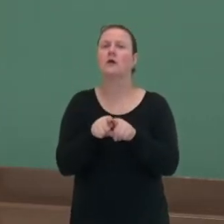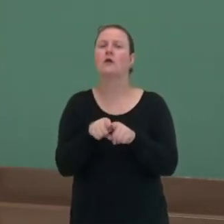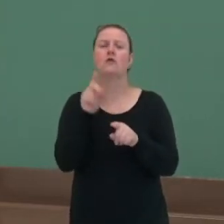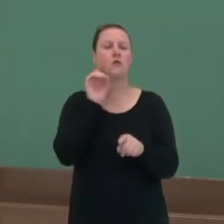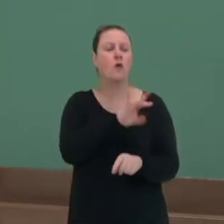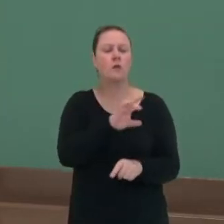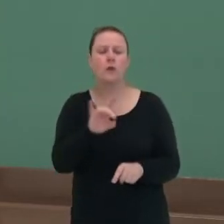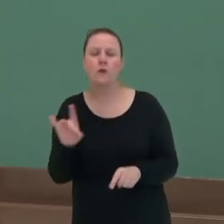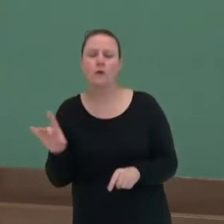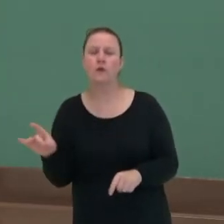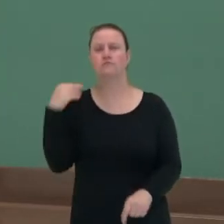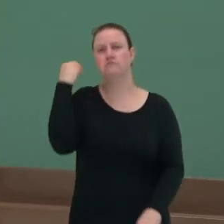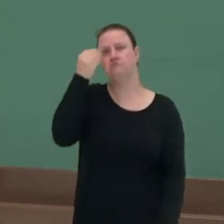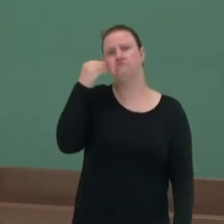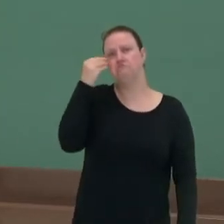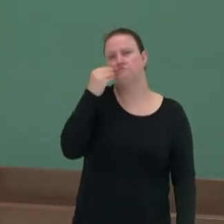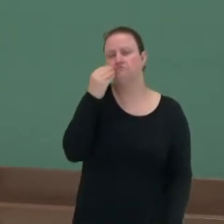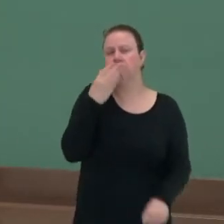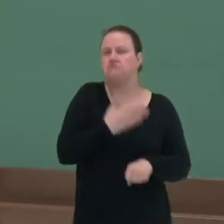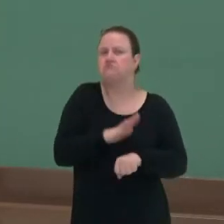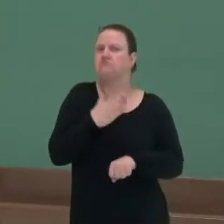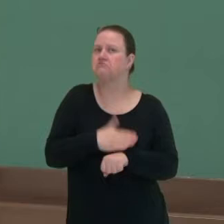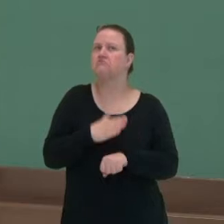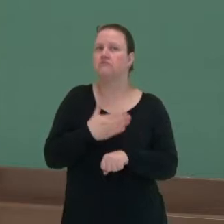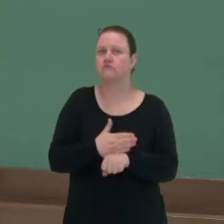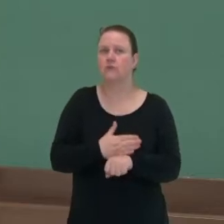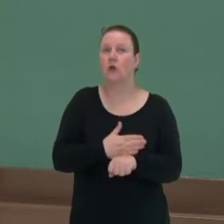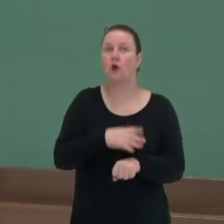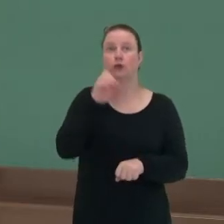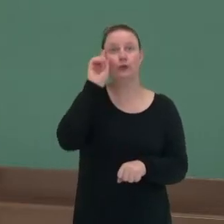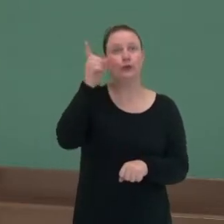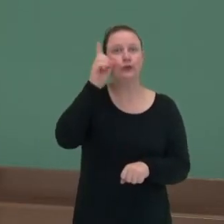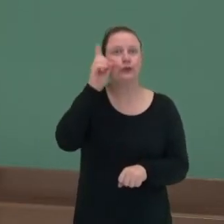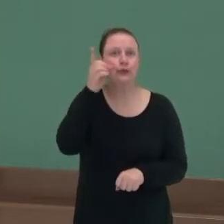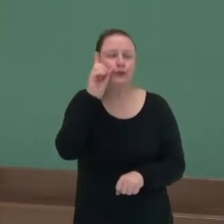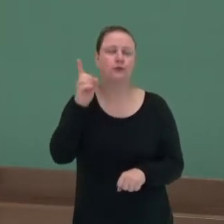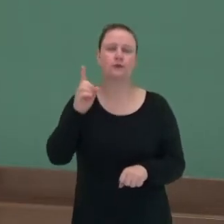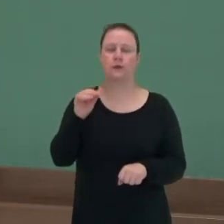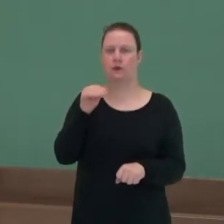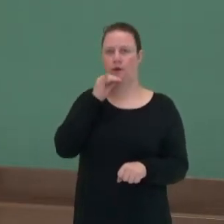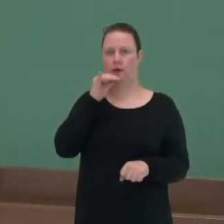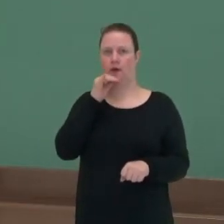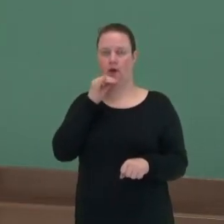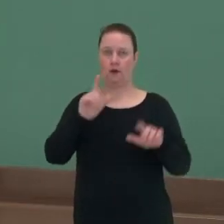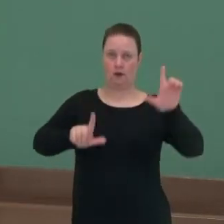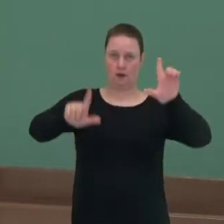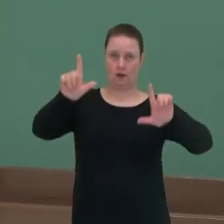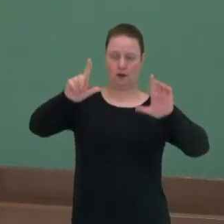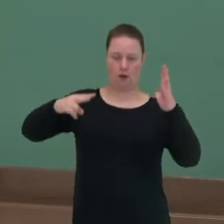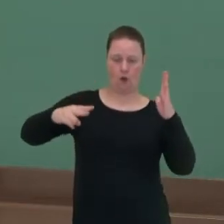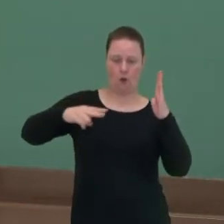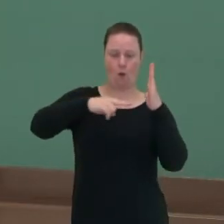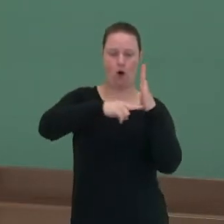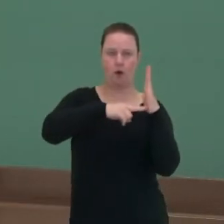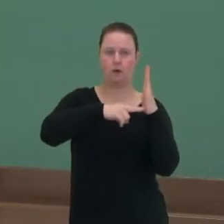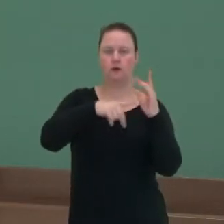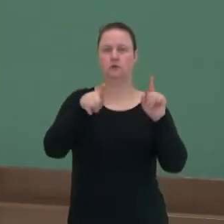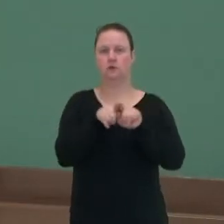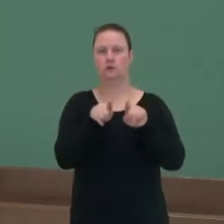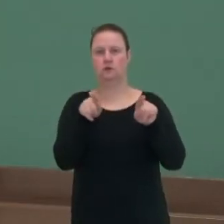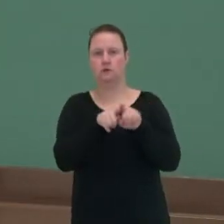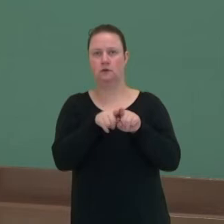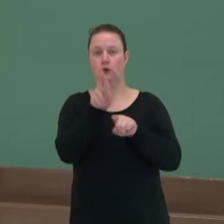nosso cotidiano, das atividades que nós realizamos ao ligar, por exemplo, uma televisão, utilizar o